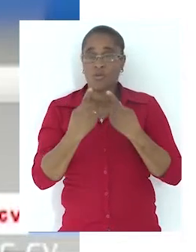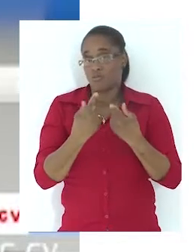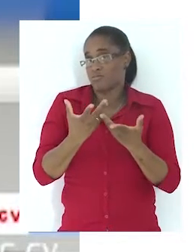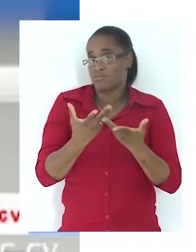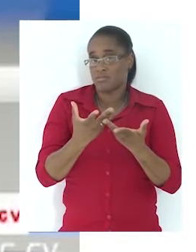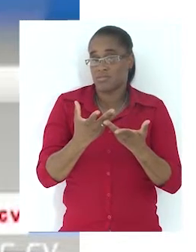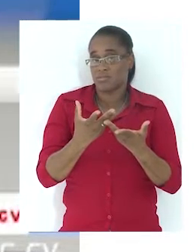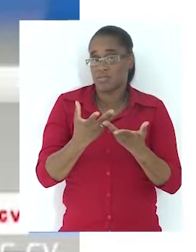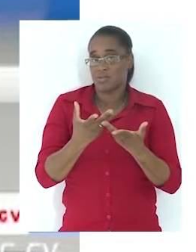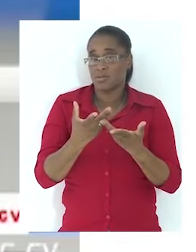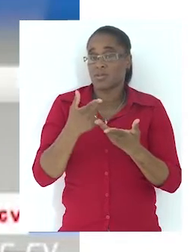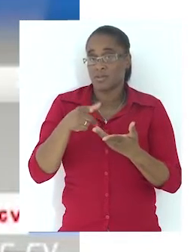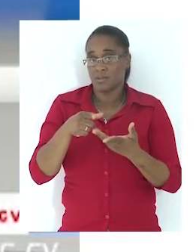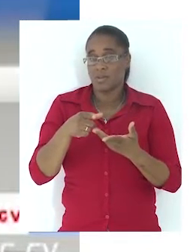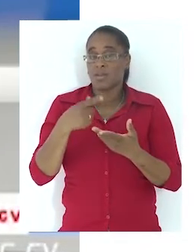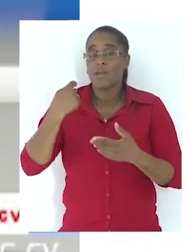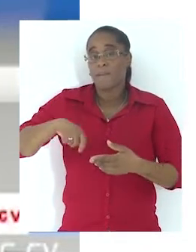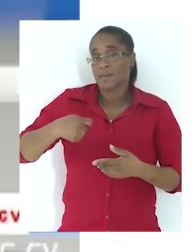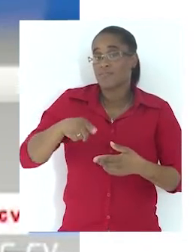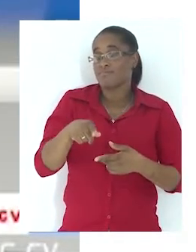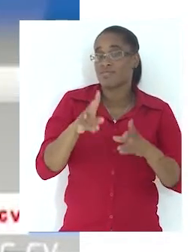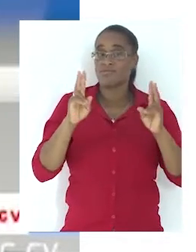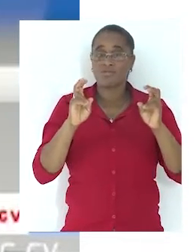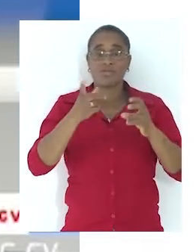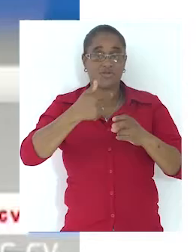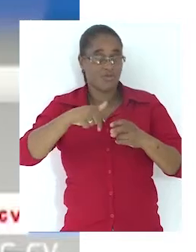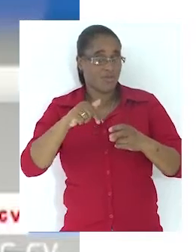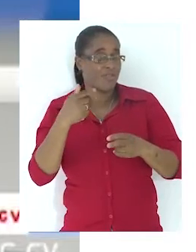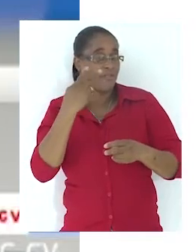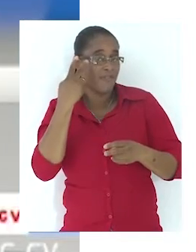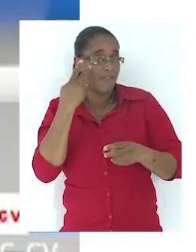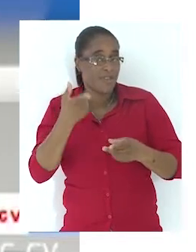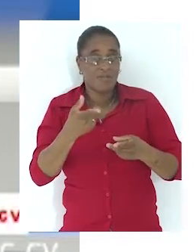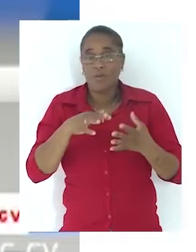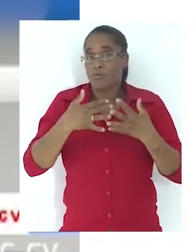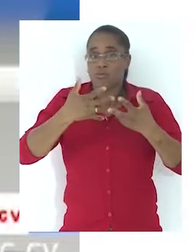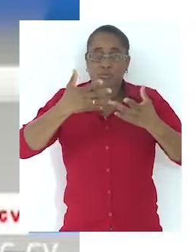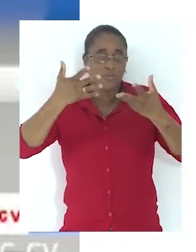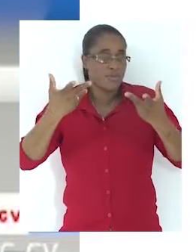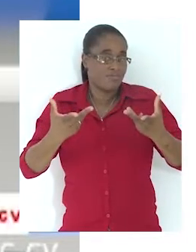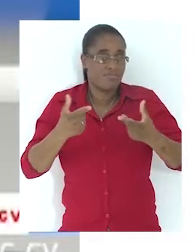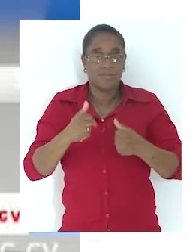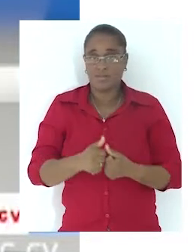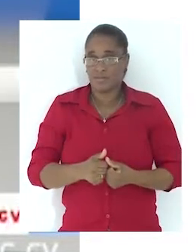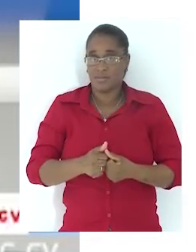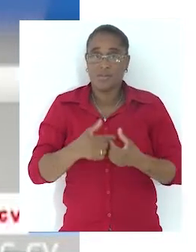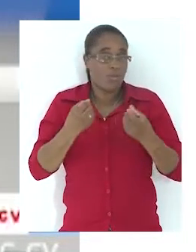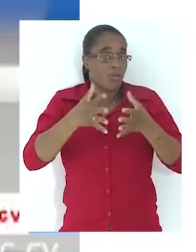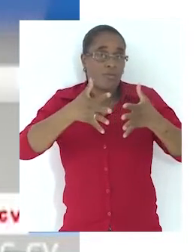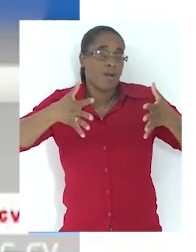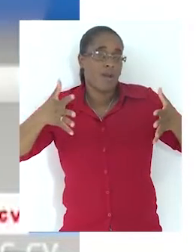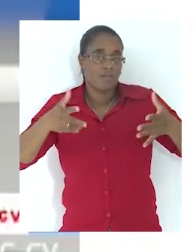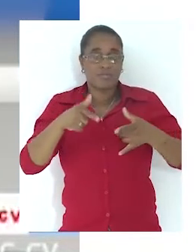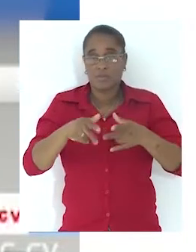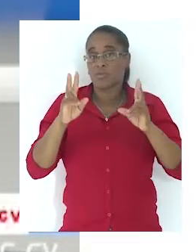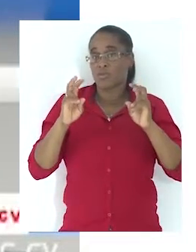opção muito sábia esta do Presidente, neste contexto que nós temos, neste contexto que é tão fluido e tão vago,